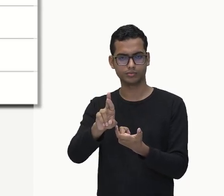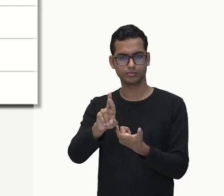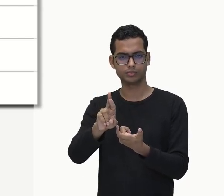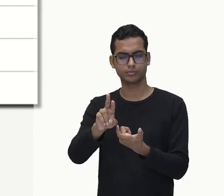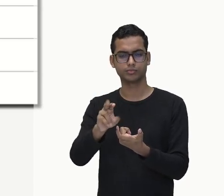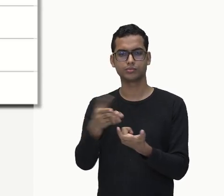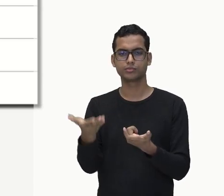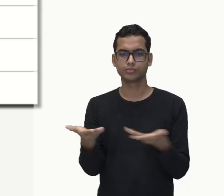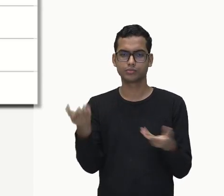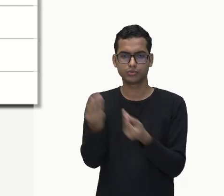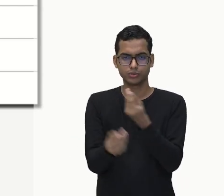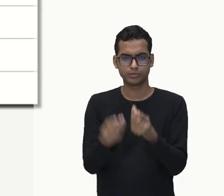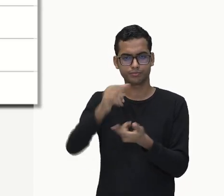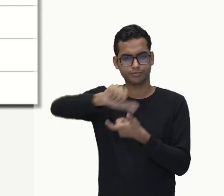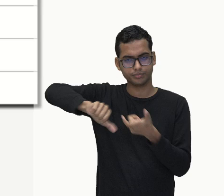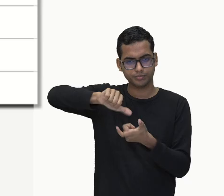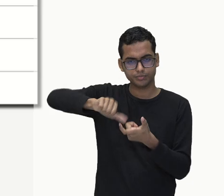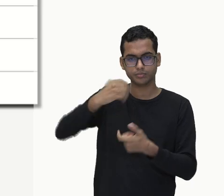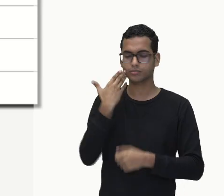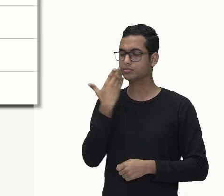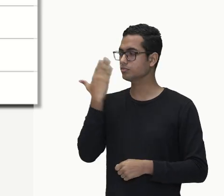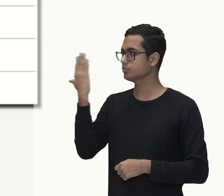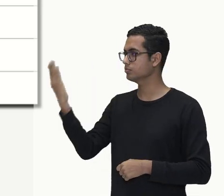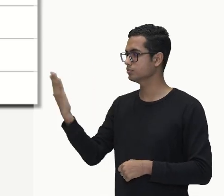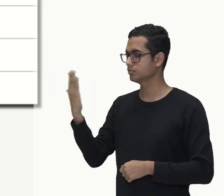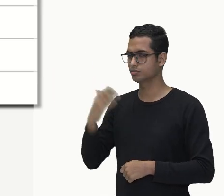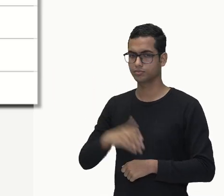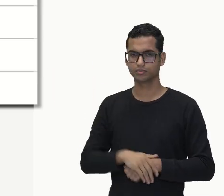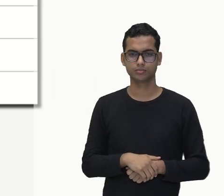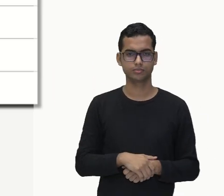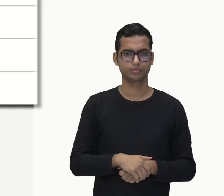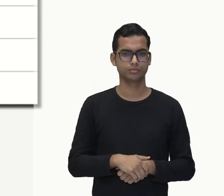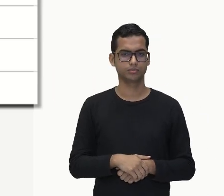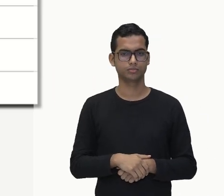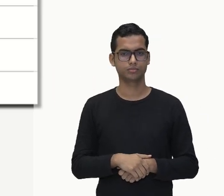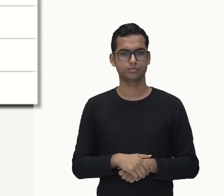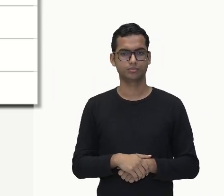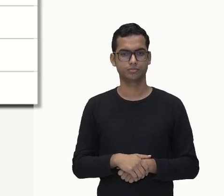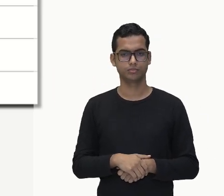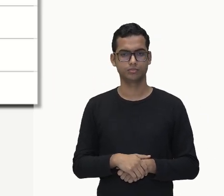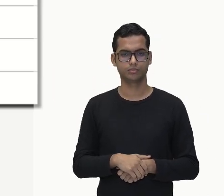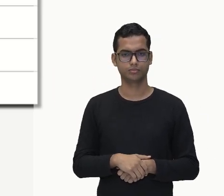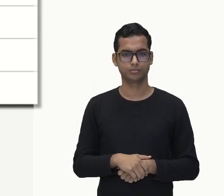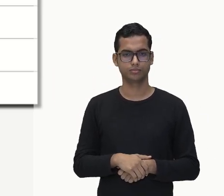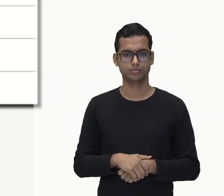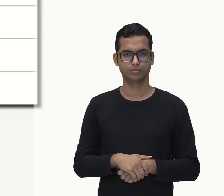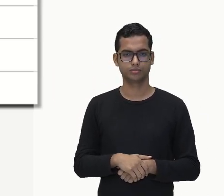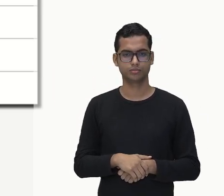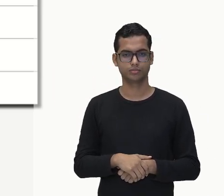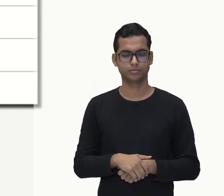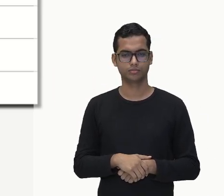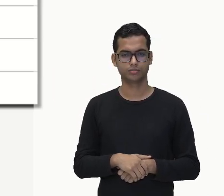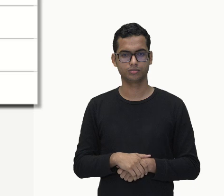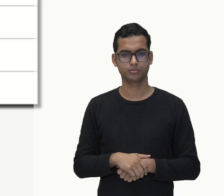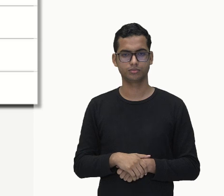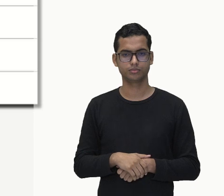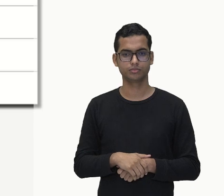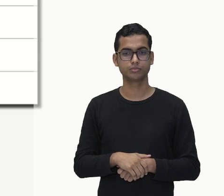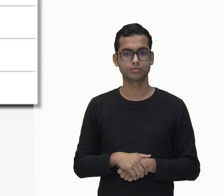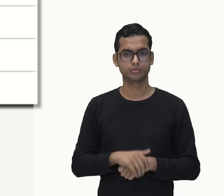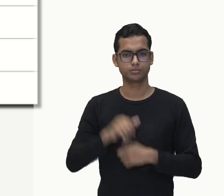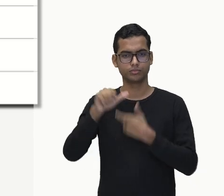ficar? Yo volvía, tú volvías, él volvía,